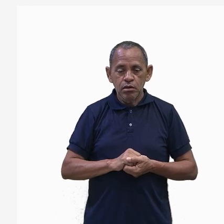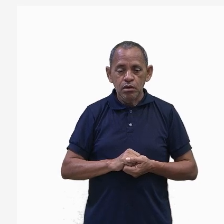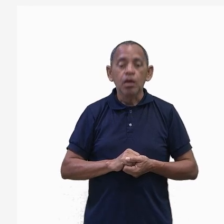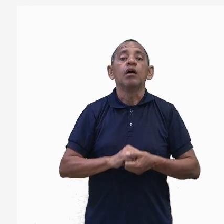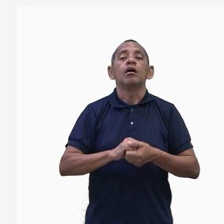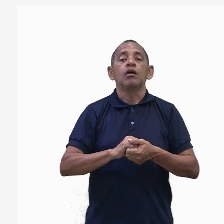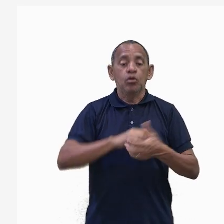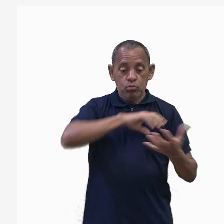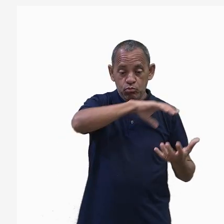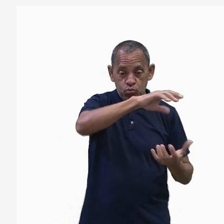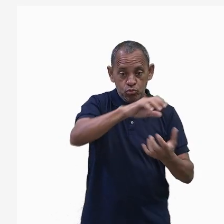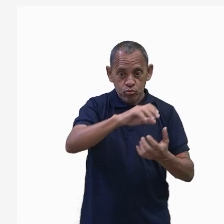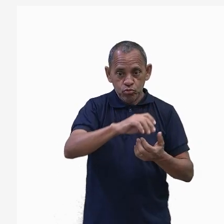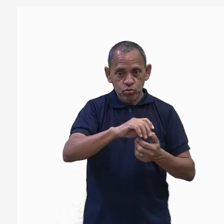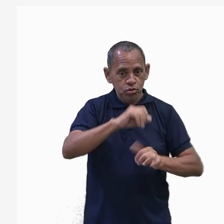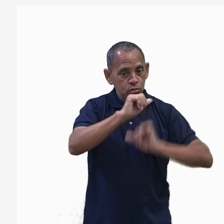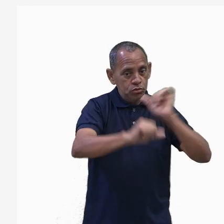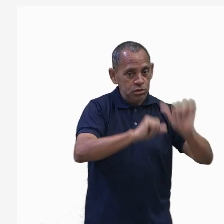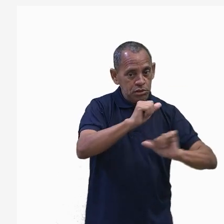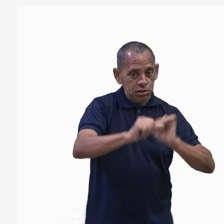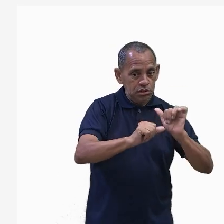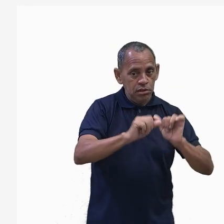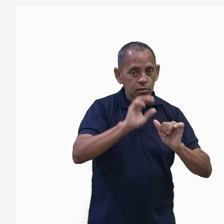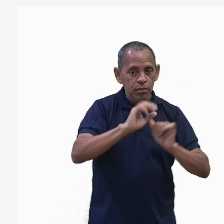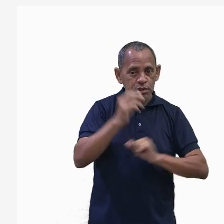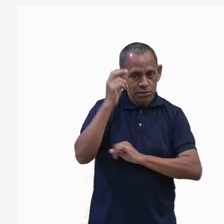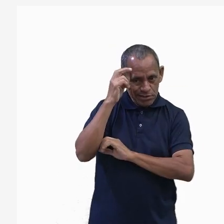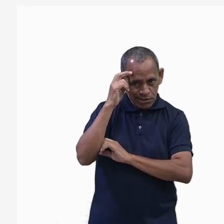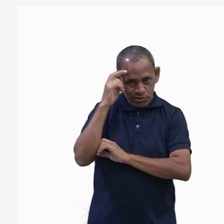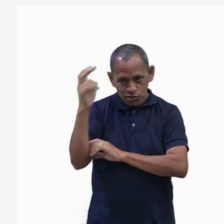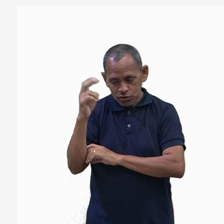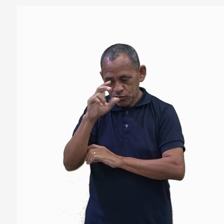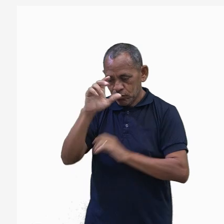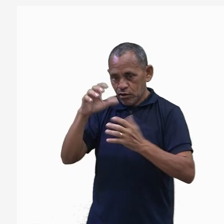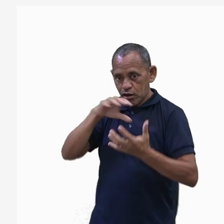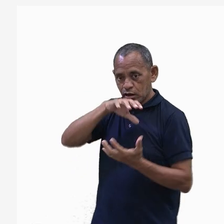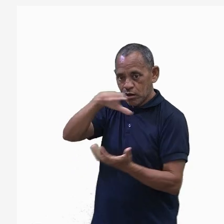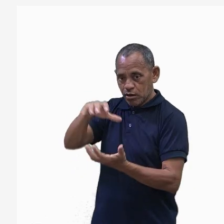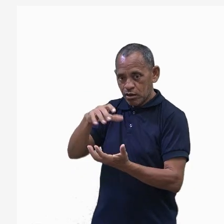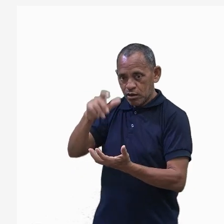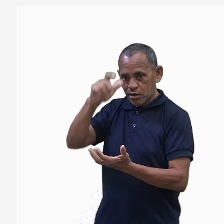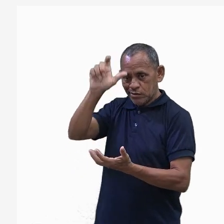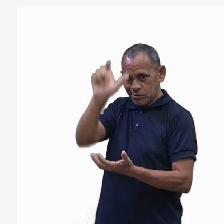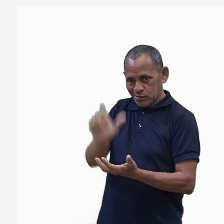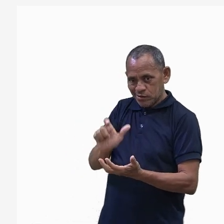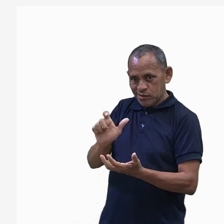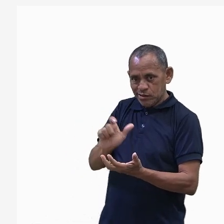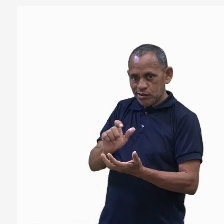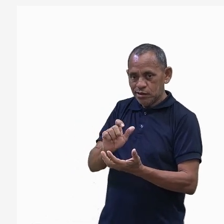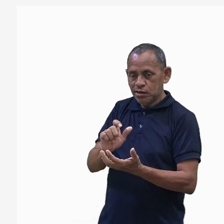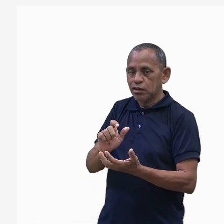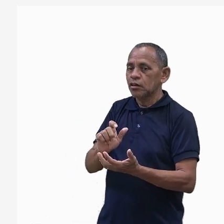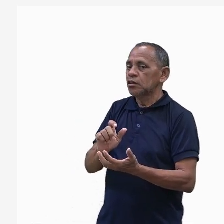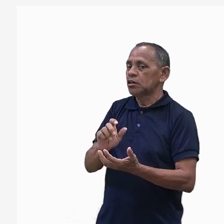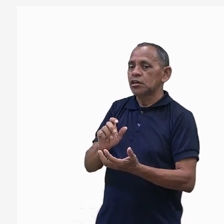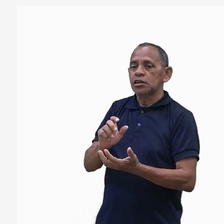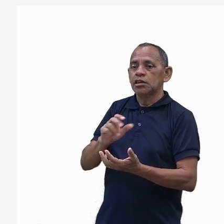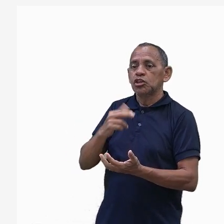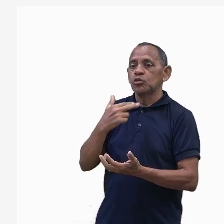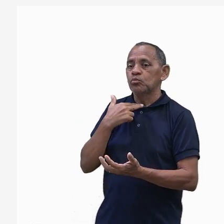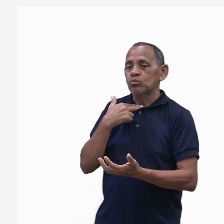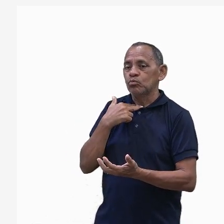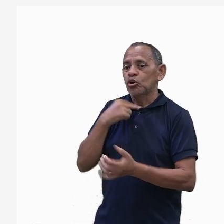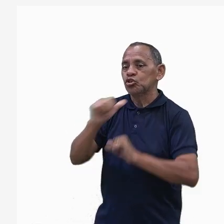do fluxo, enquanto o mundo inteligível é o mundo do ser, da imutabilidade, é o mundo